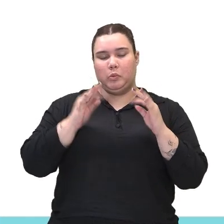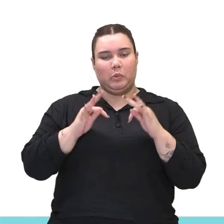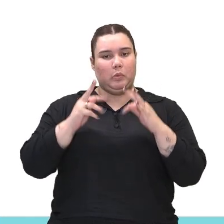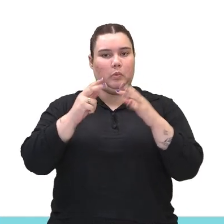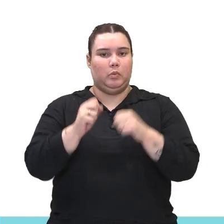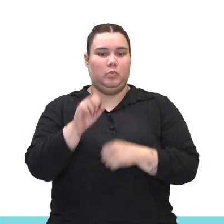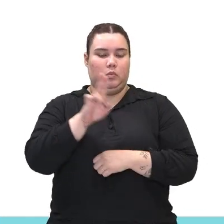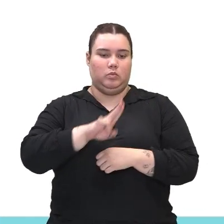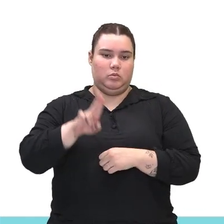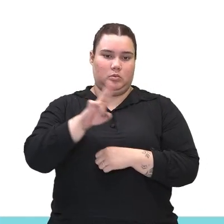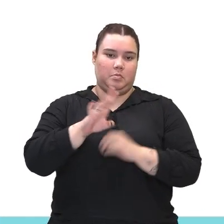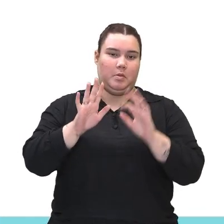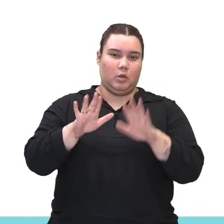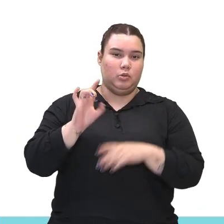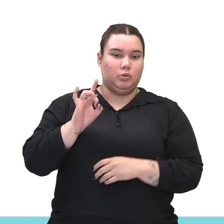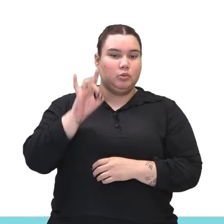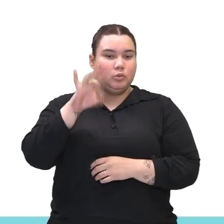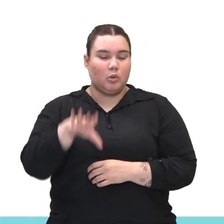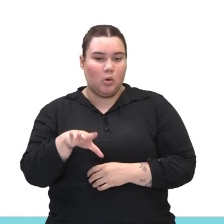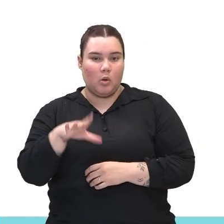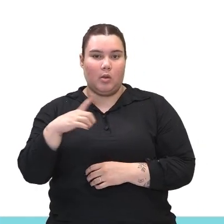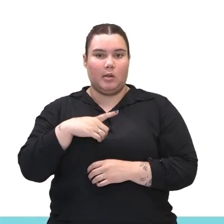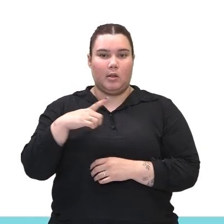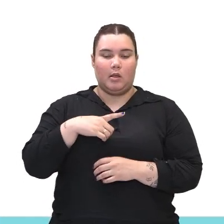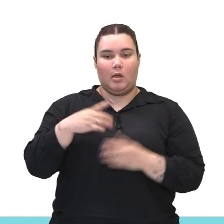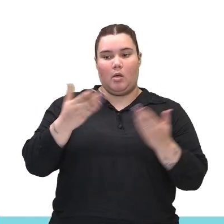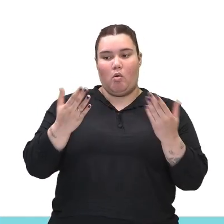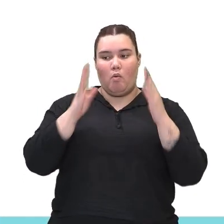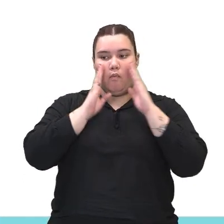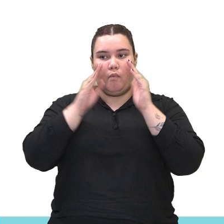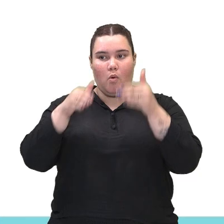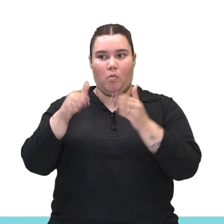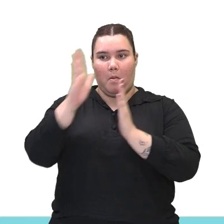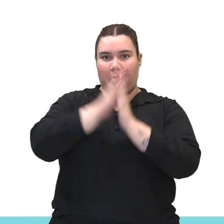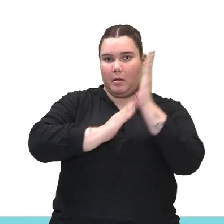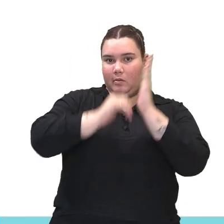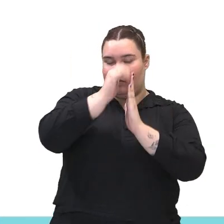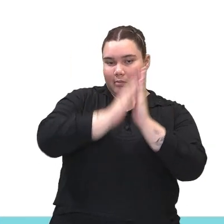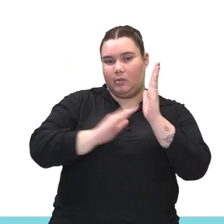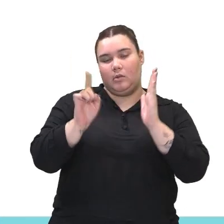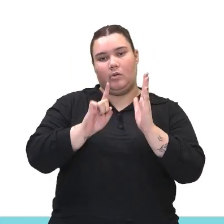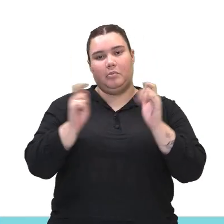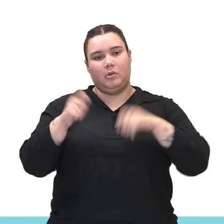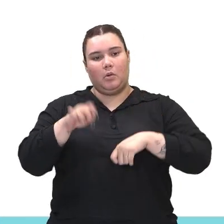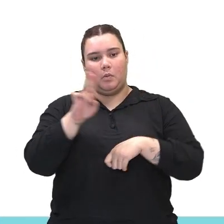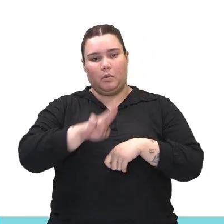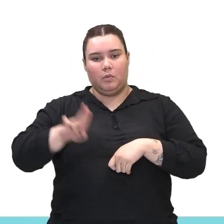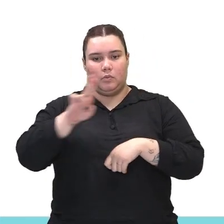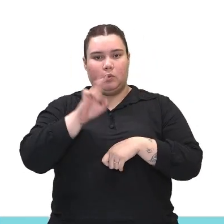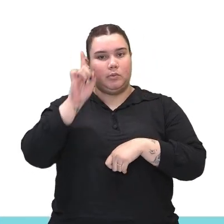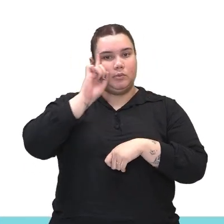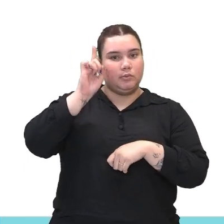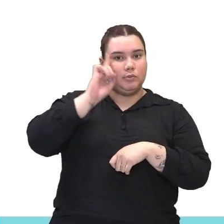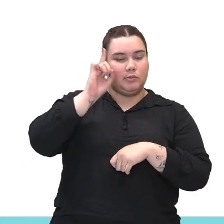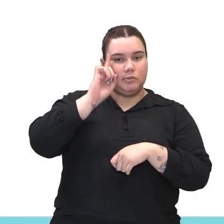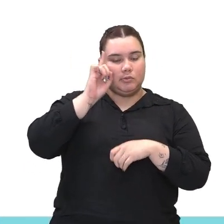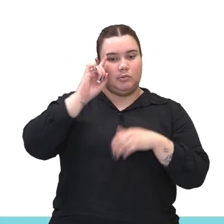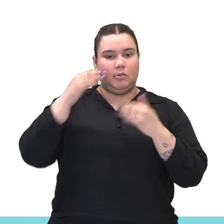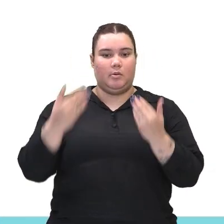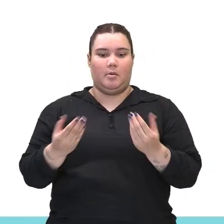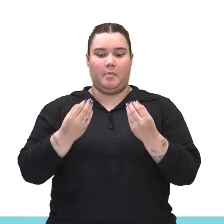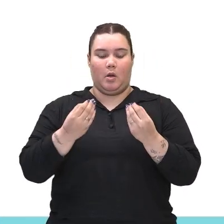tudo, não só quando estamos falando aqui na questão da pintura. Podemos utilizar ele no nosso dia a dia,